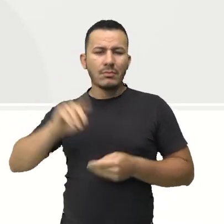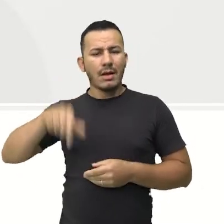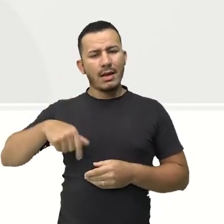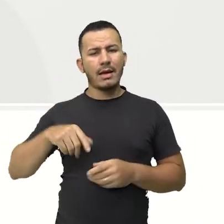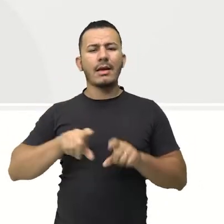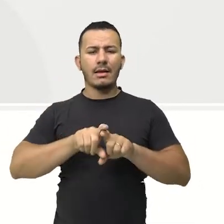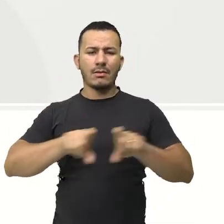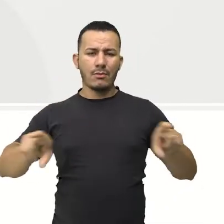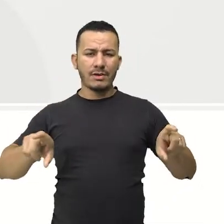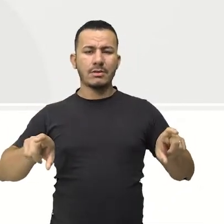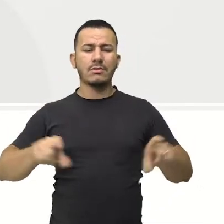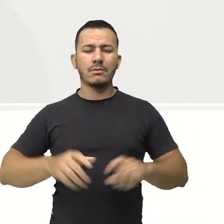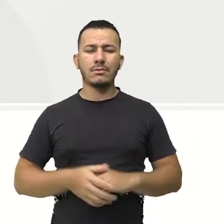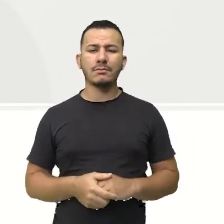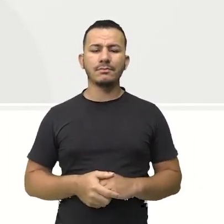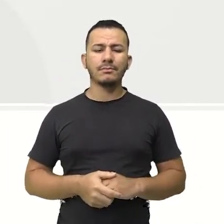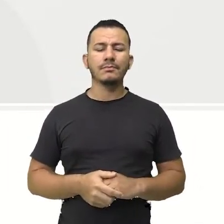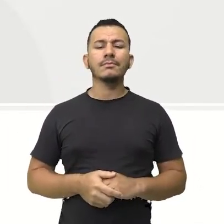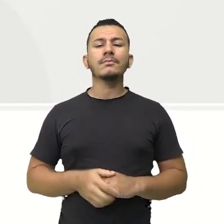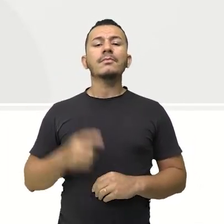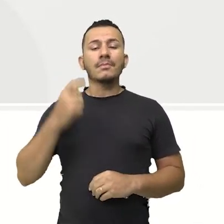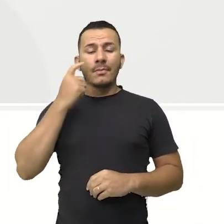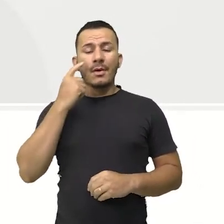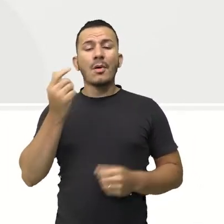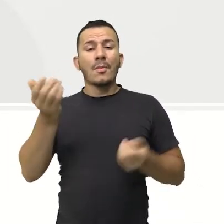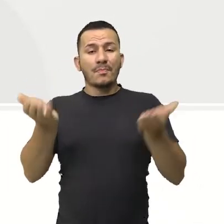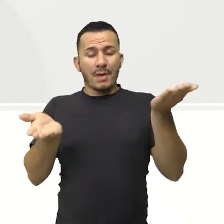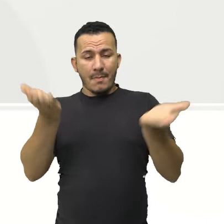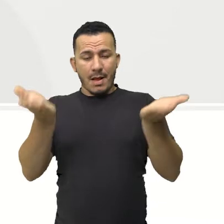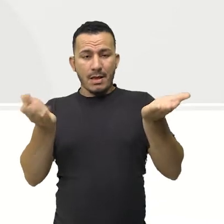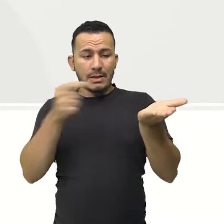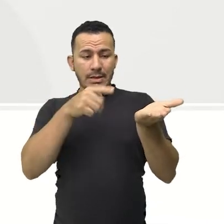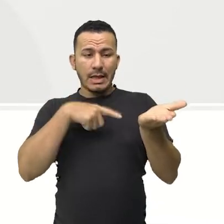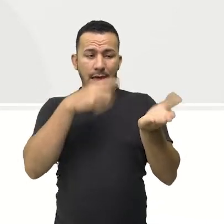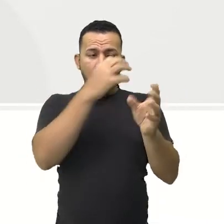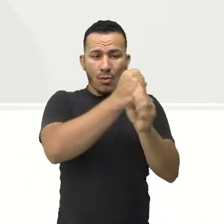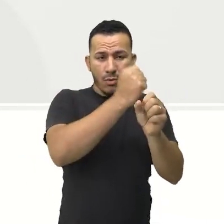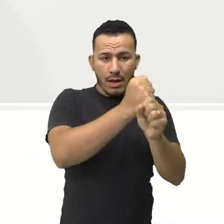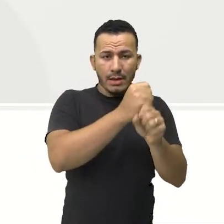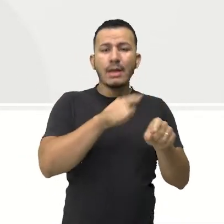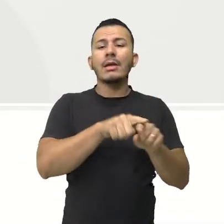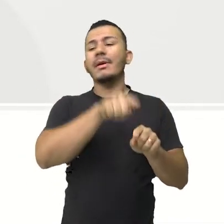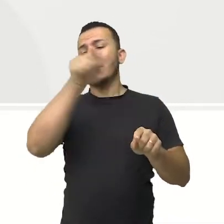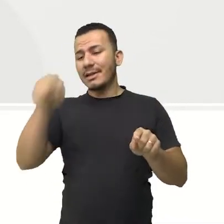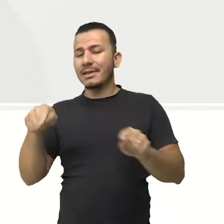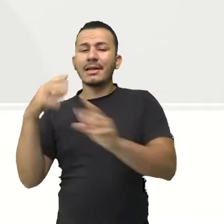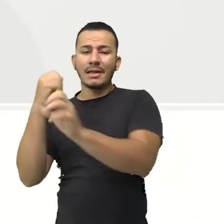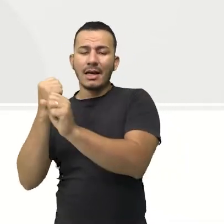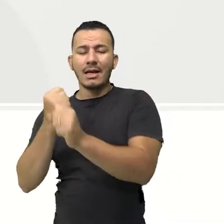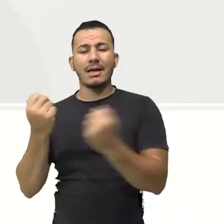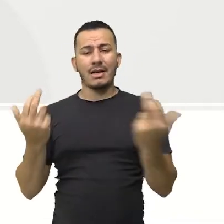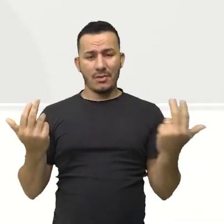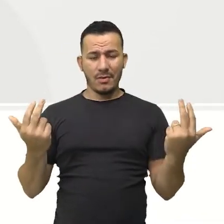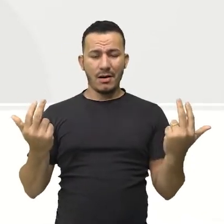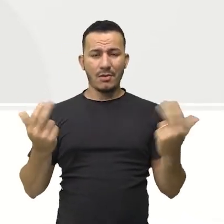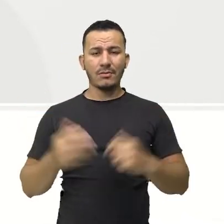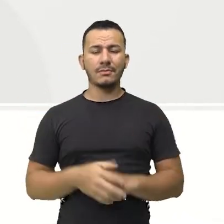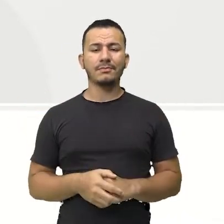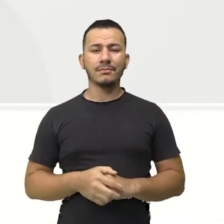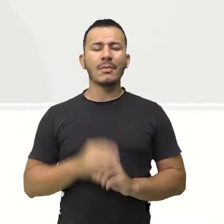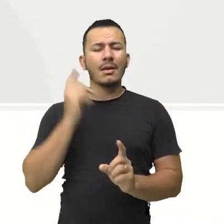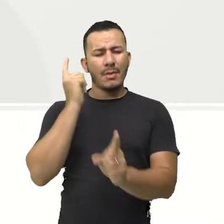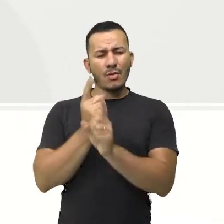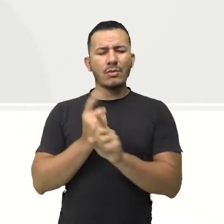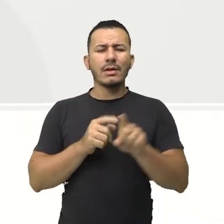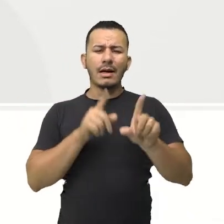Como resolver? Olha o princípio da balança. Tudo que se eu fizer de um lado, eu tenho que fazer do outro, certo? E determinar o valor, para determinar